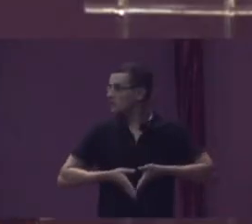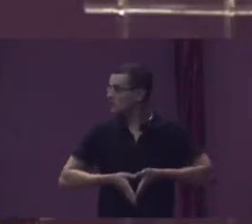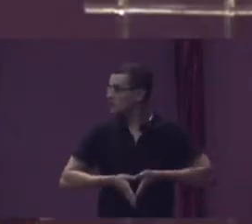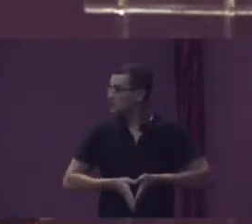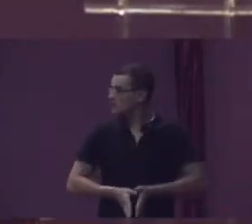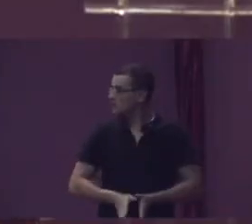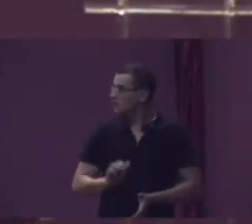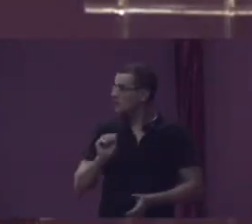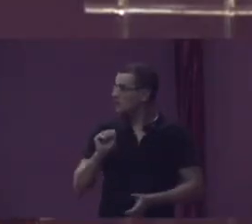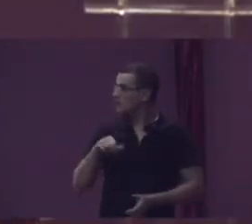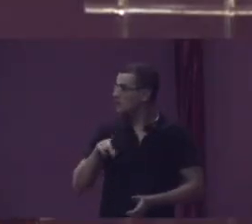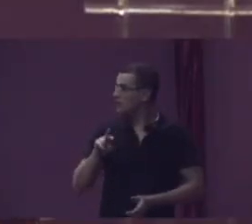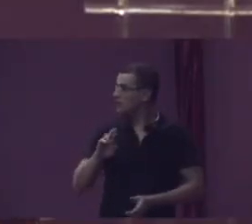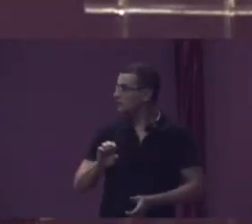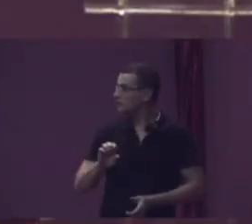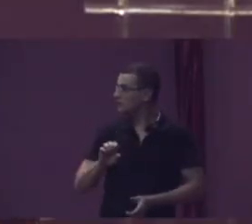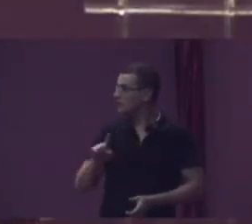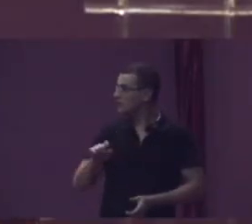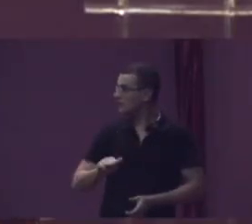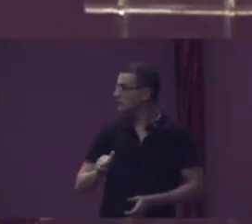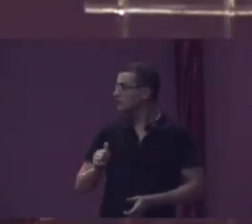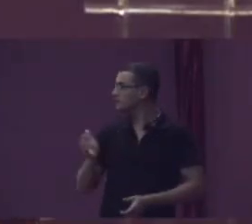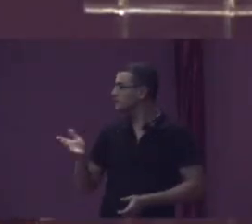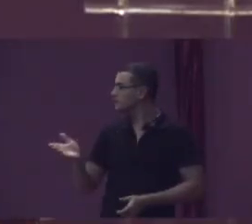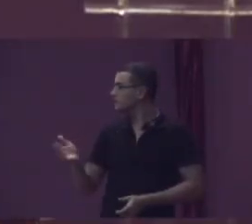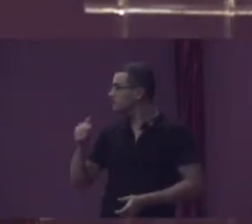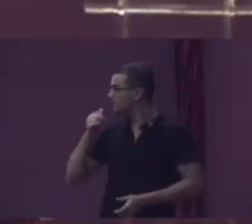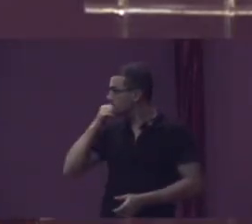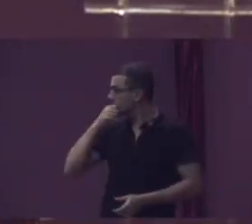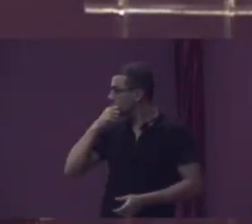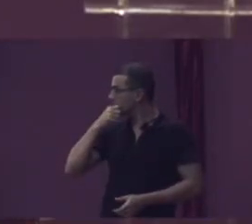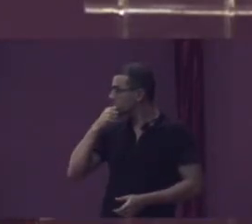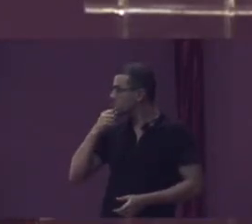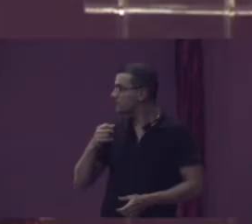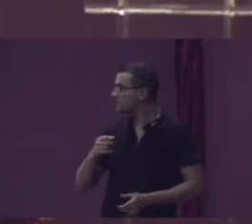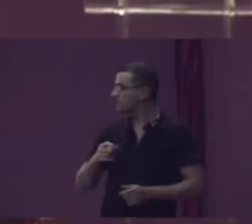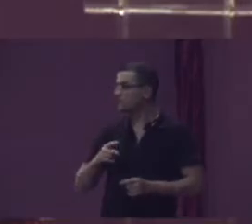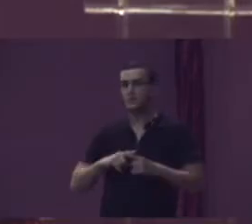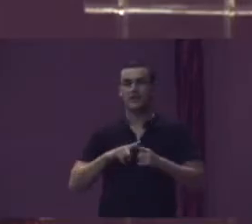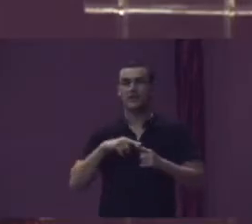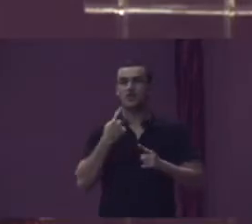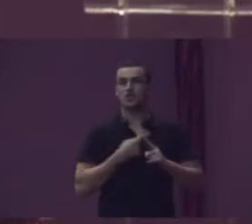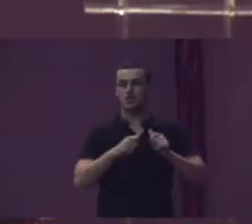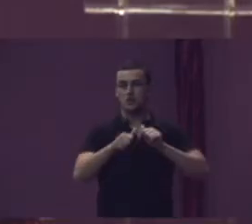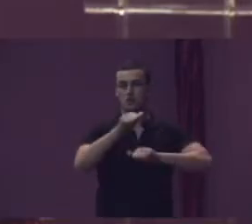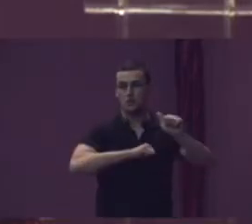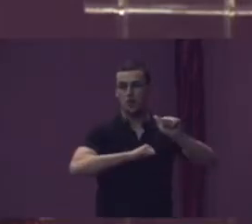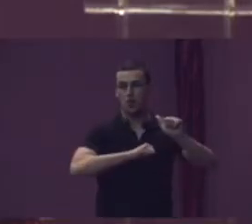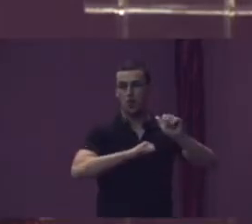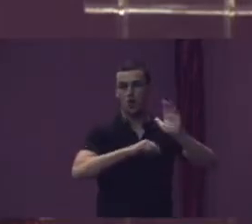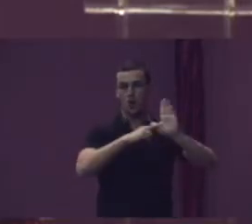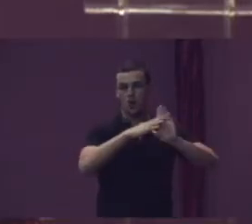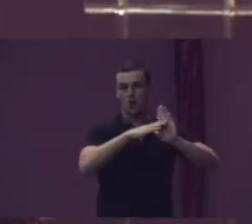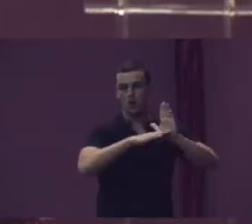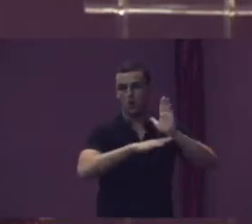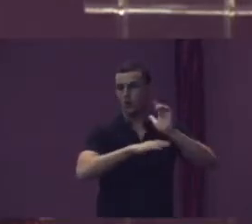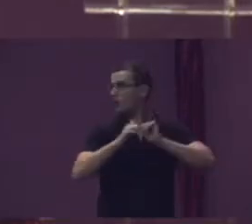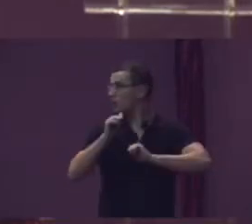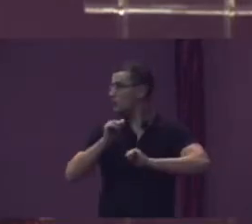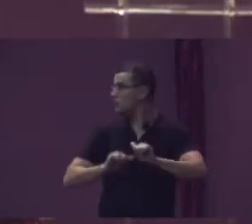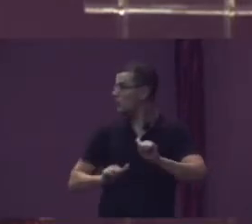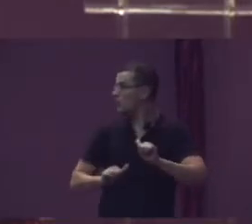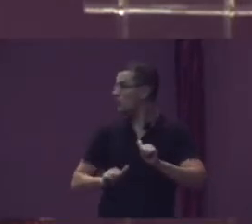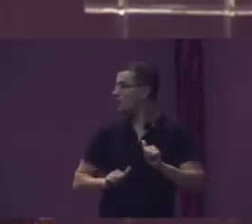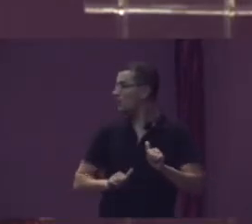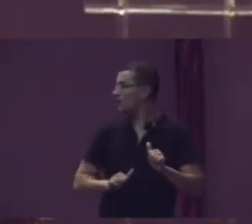da apresentação? Vou colocar aqui, Ilana. A gente tinha invertido a ordem. Se você não se importasse.